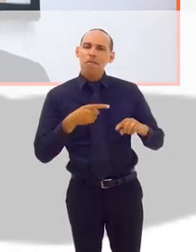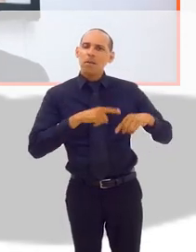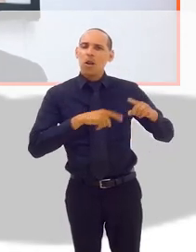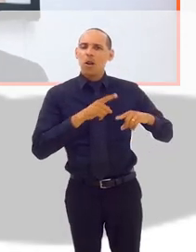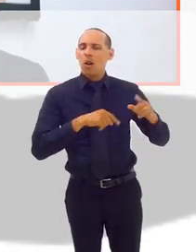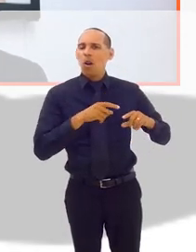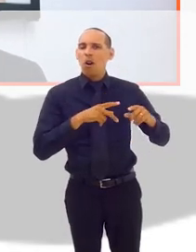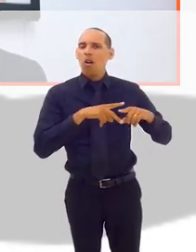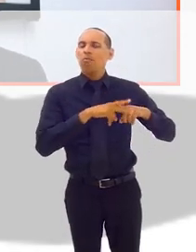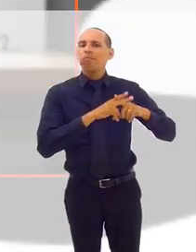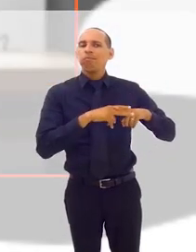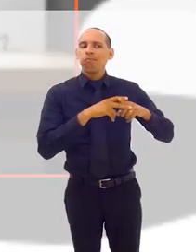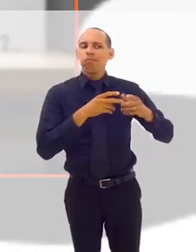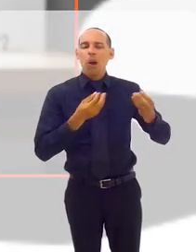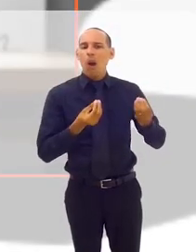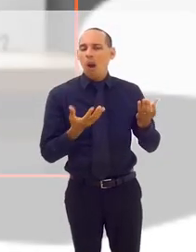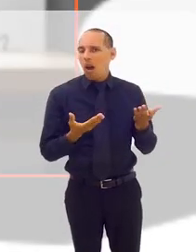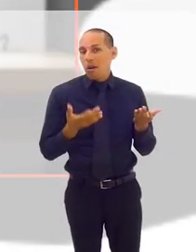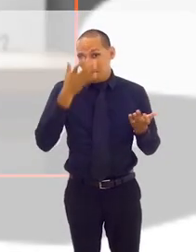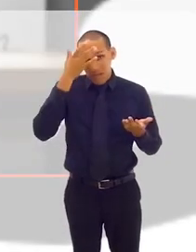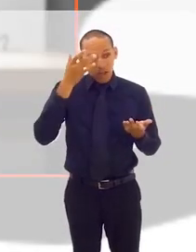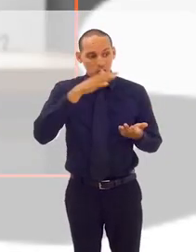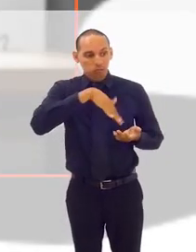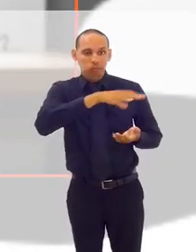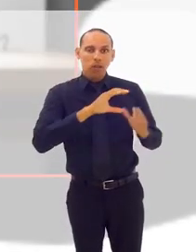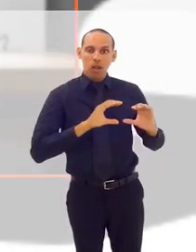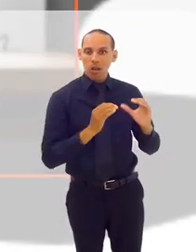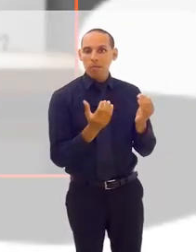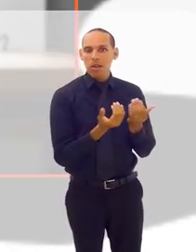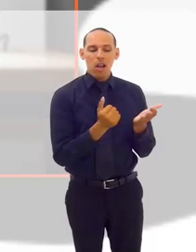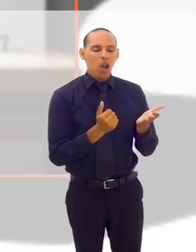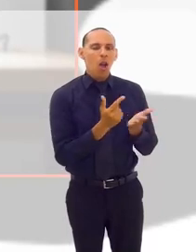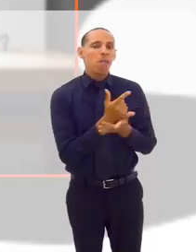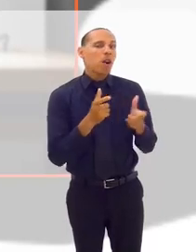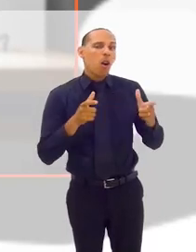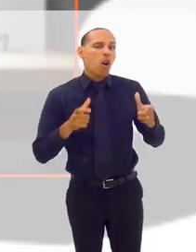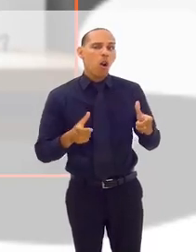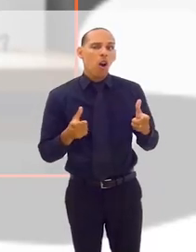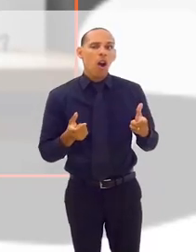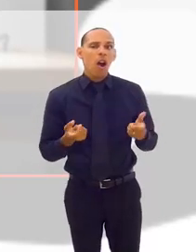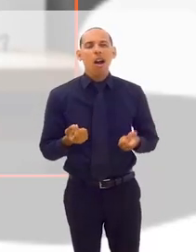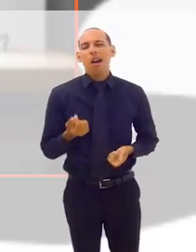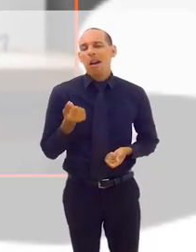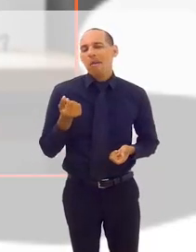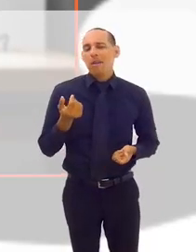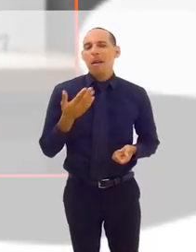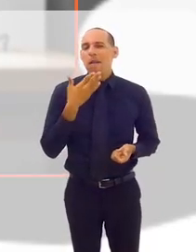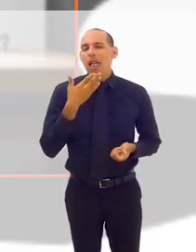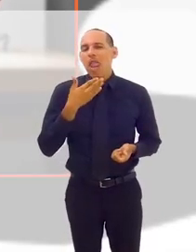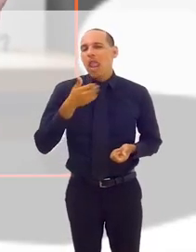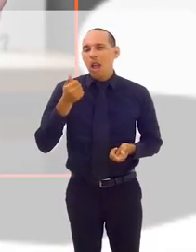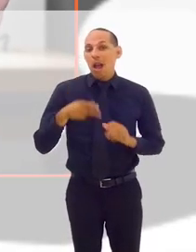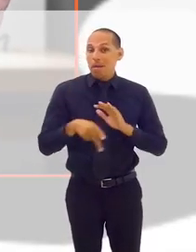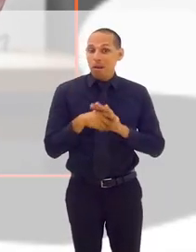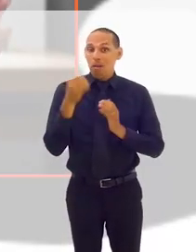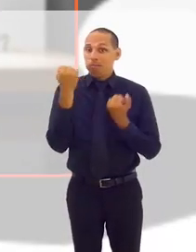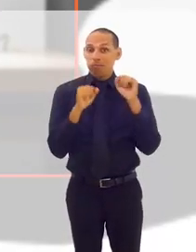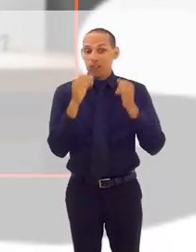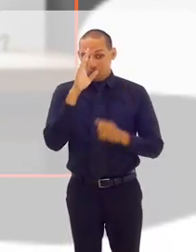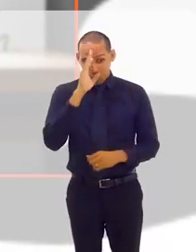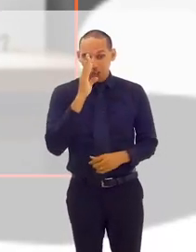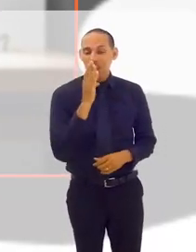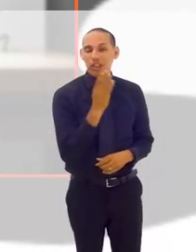produto. Ou seja, aonde que a pessoa da comunidade tem acesso a comprar num preço mais módico, ou seja, da